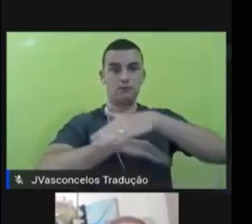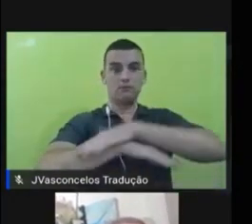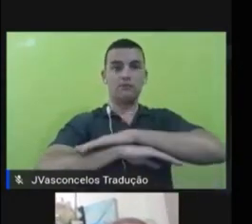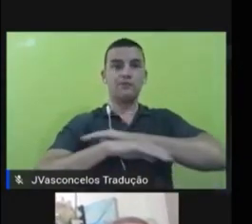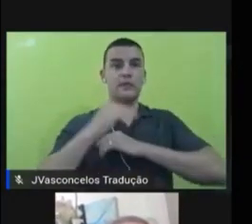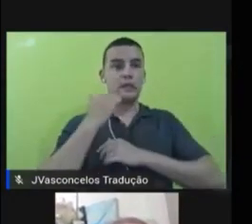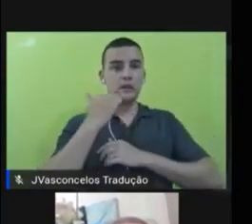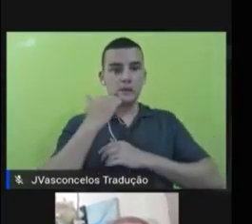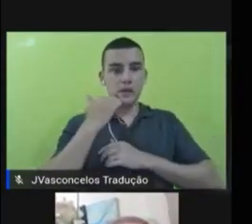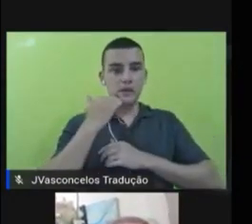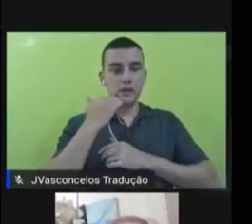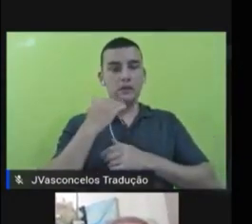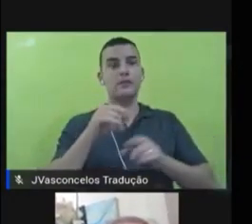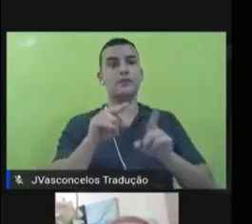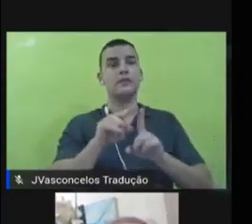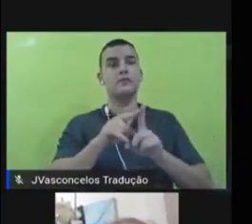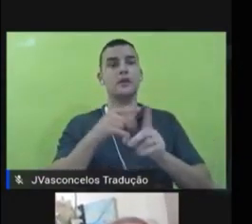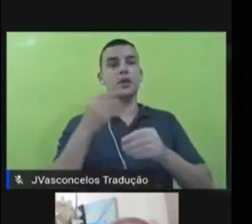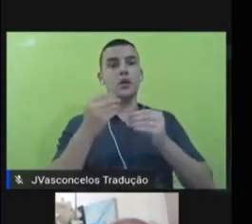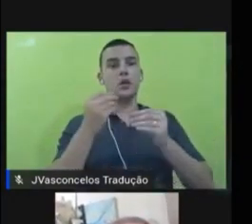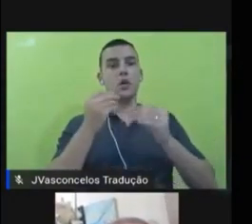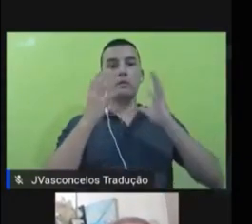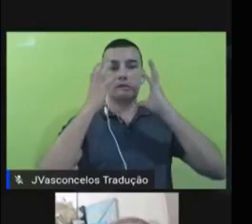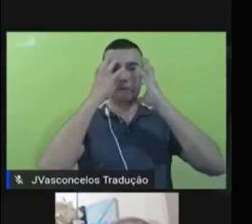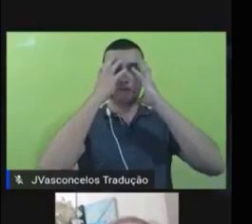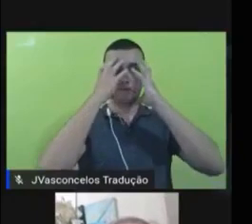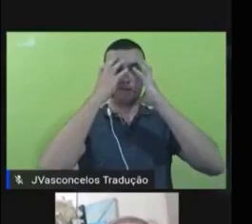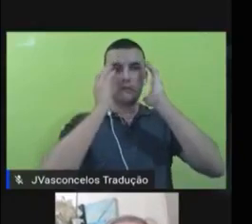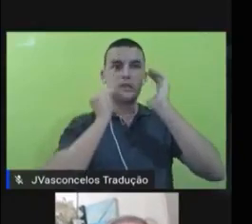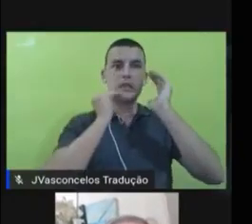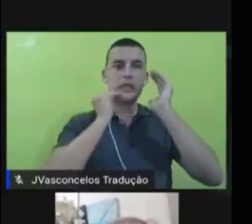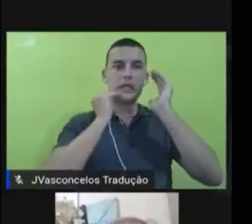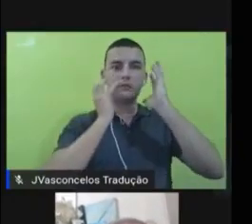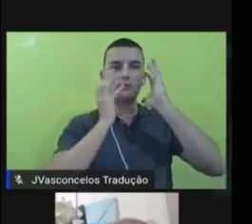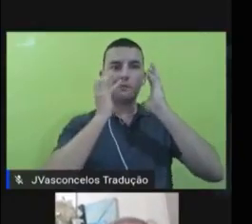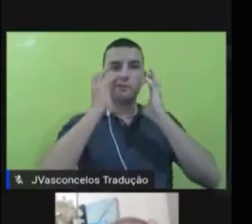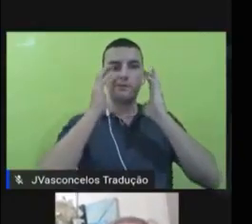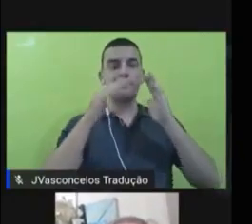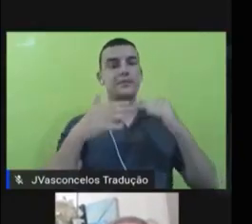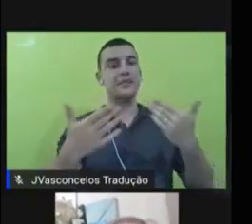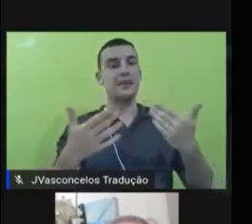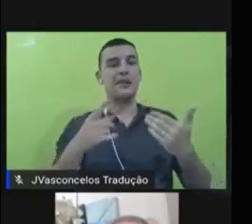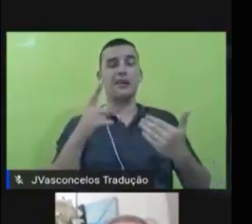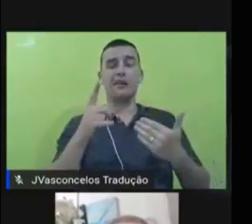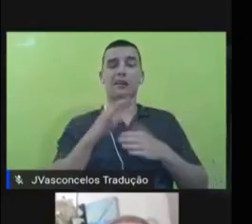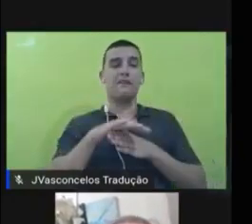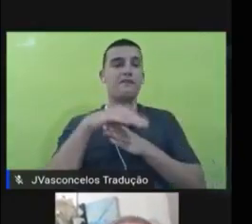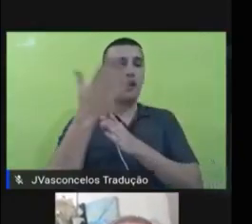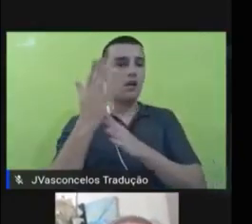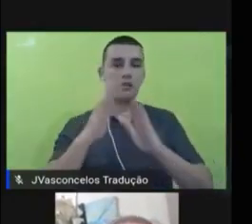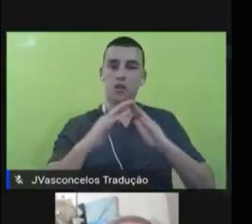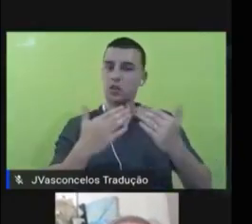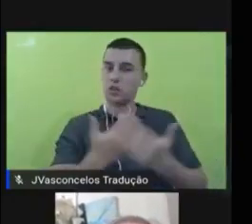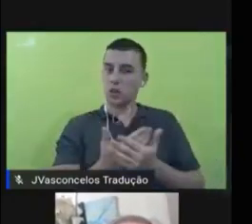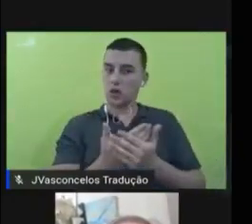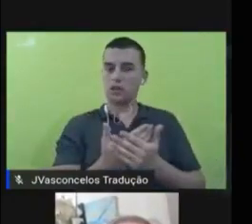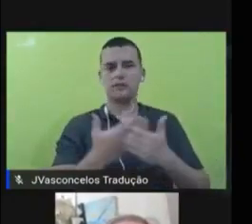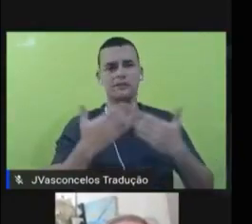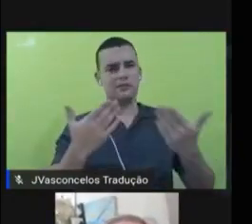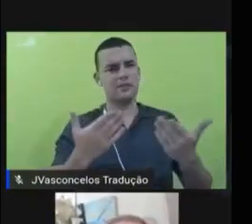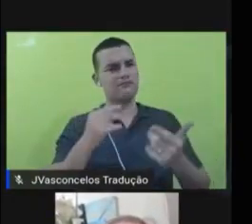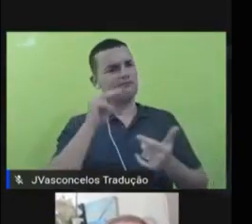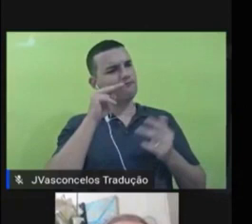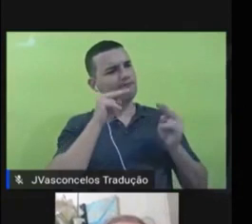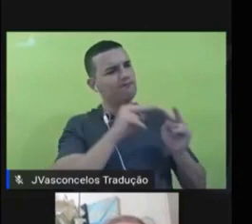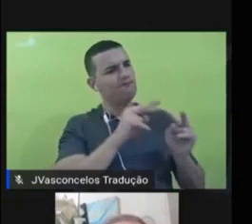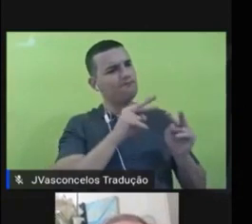apresenta também deformidade crâniofacial. Então, essa criança estava fora da escola e foi no atendimento de classe hospitalar que